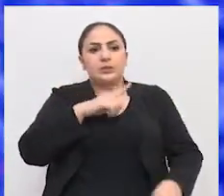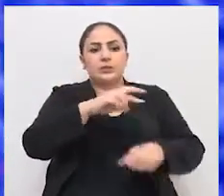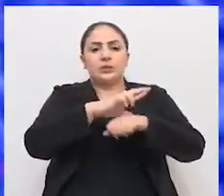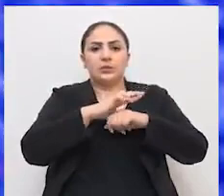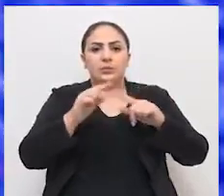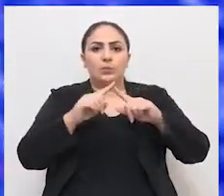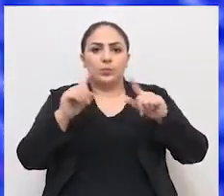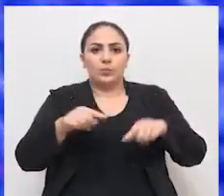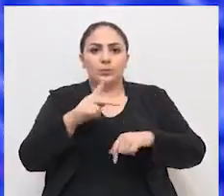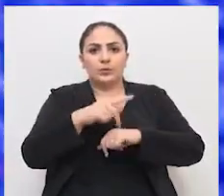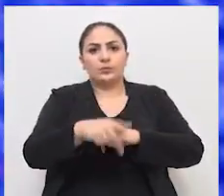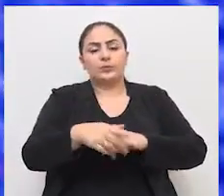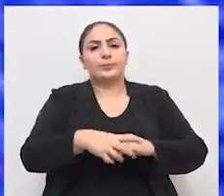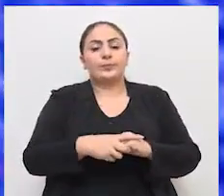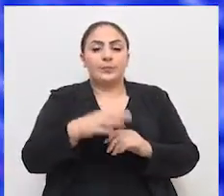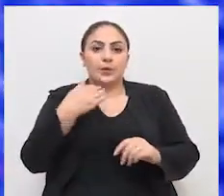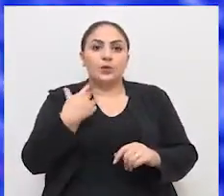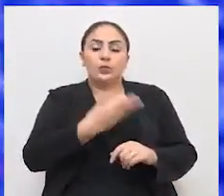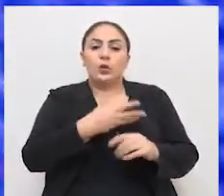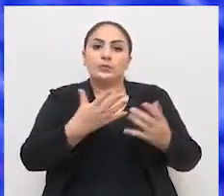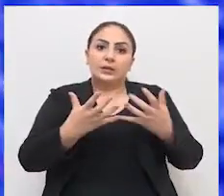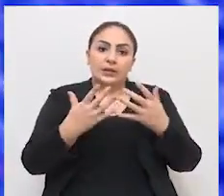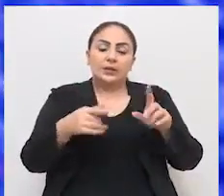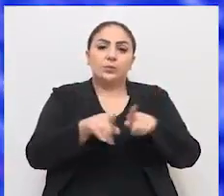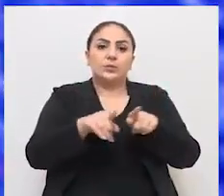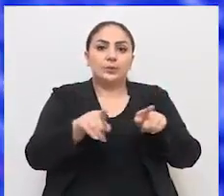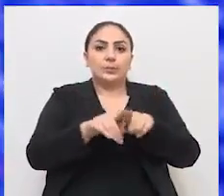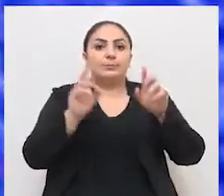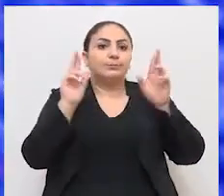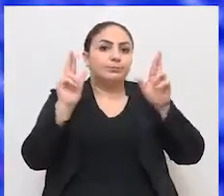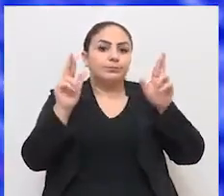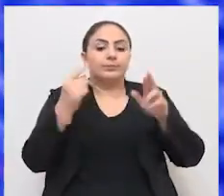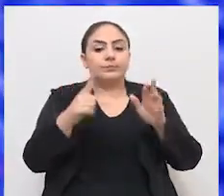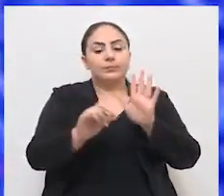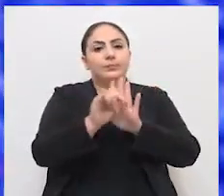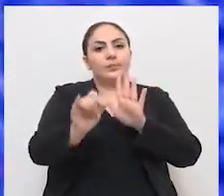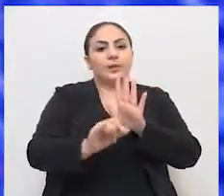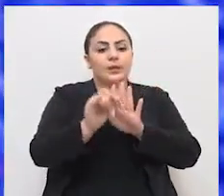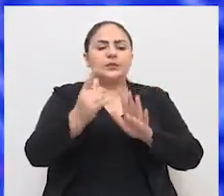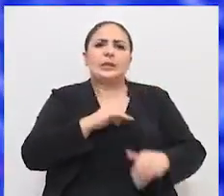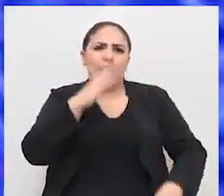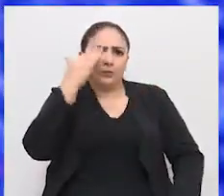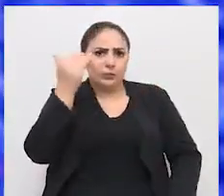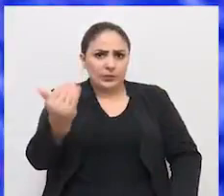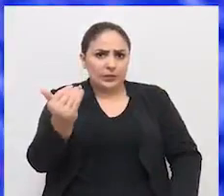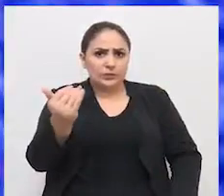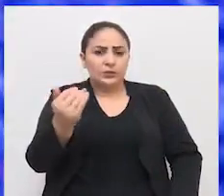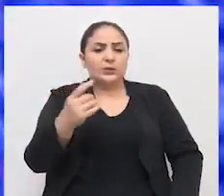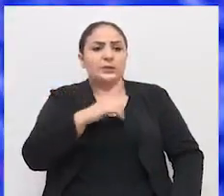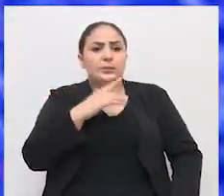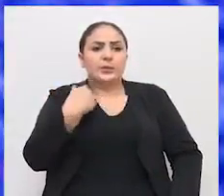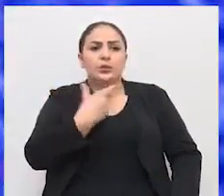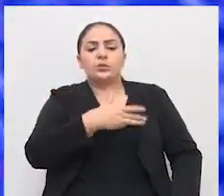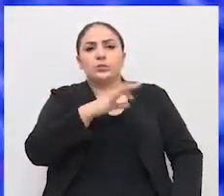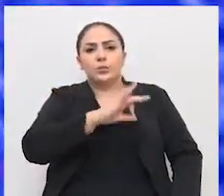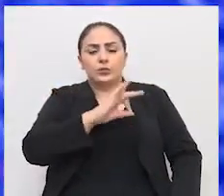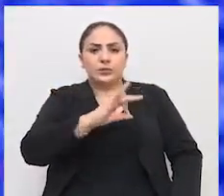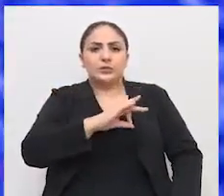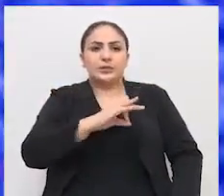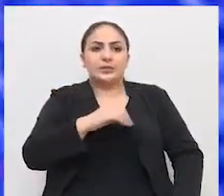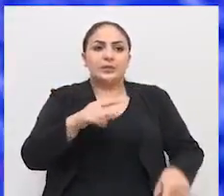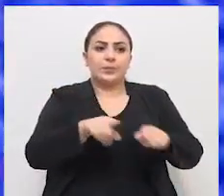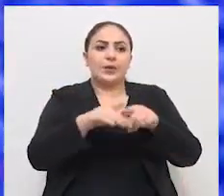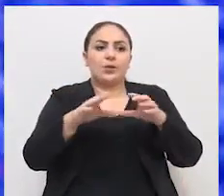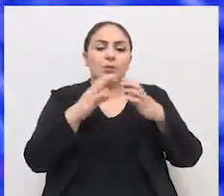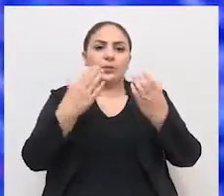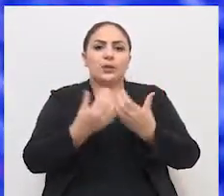empregue na segurança pública de Passo Fundo. Nós desejamos então que esse edital tenha sucesso e que a nossa Brigada